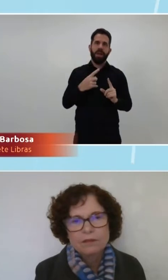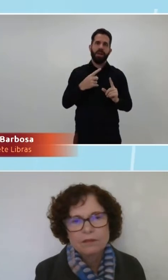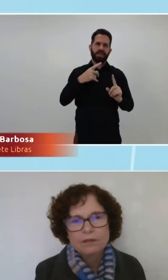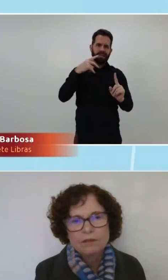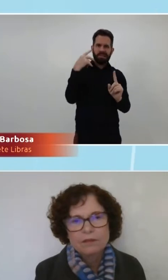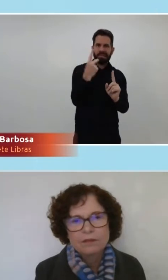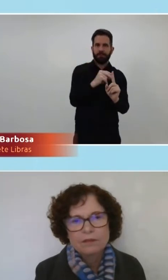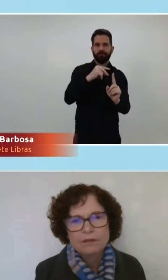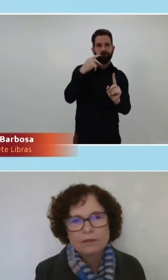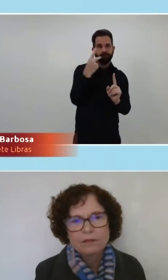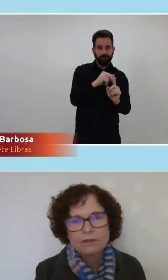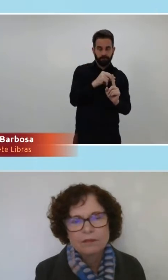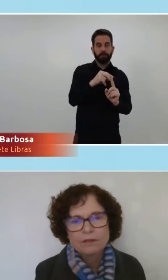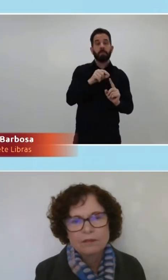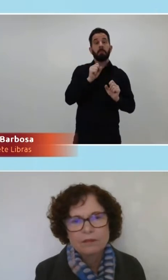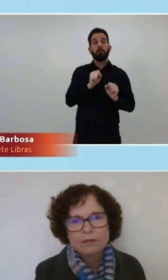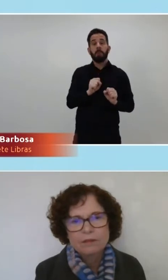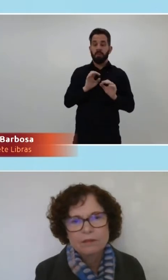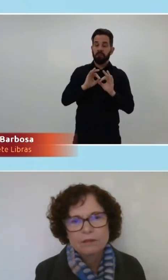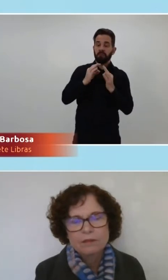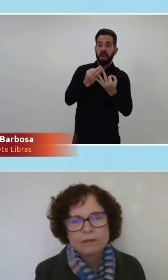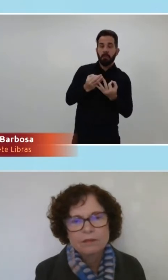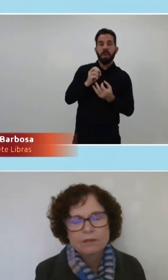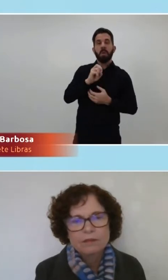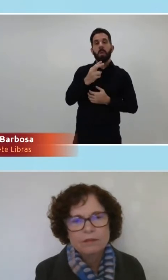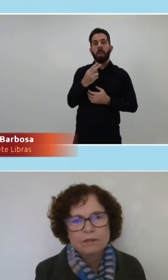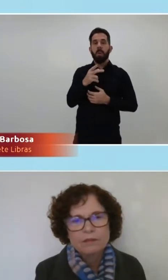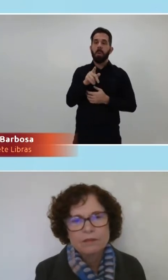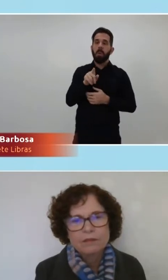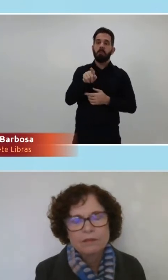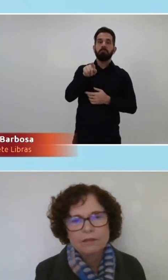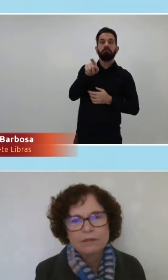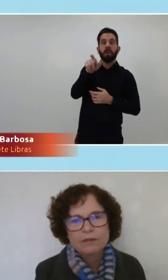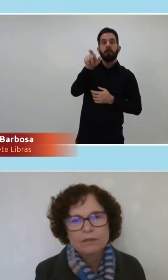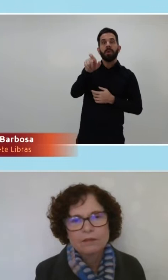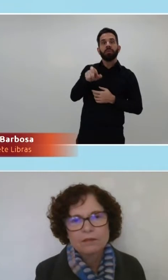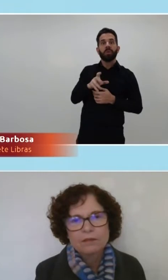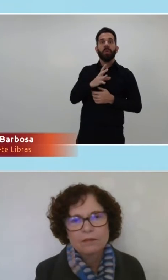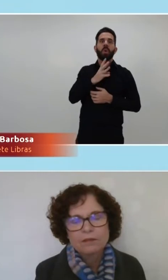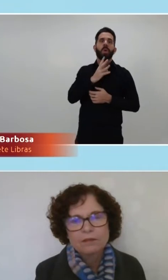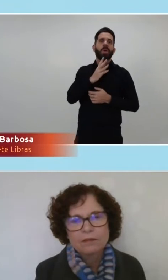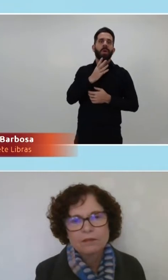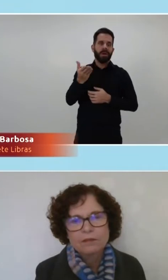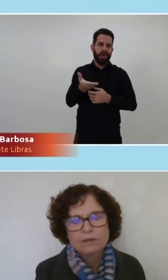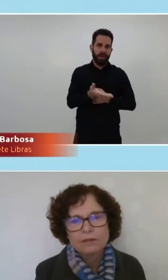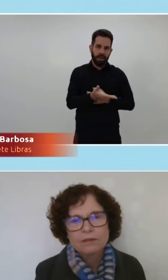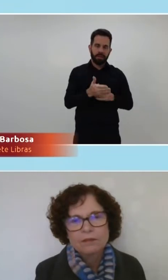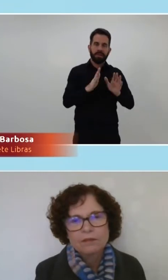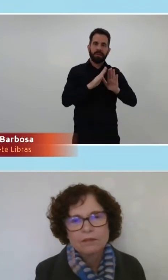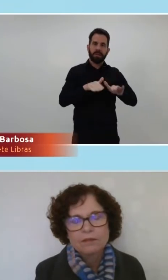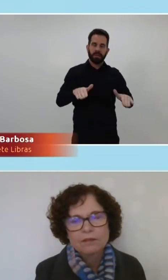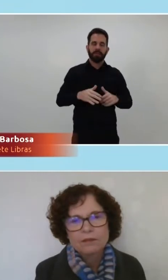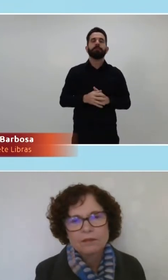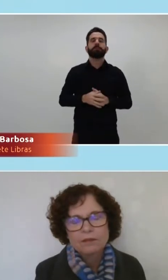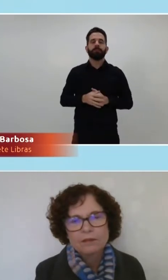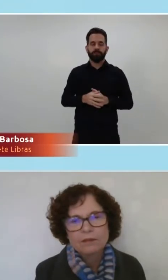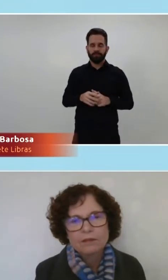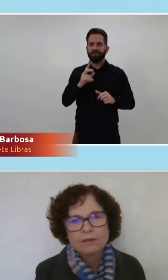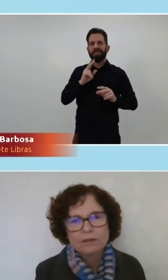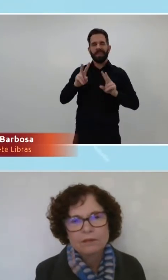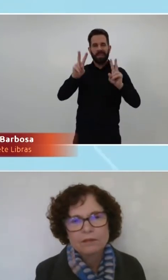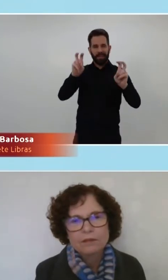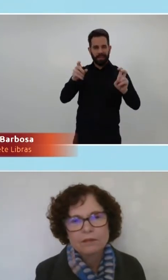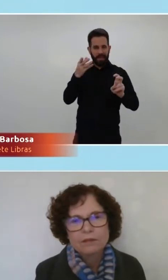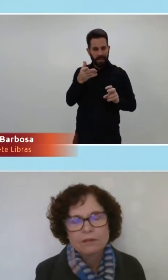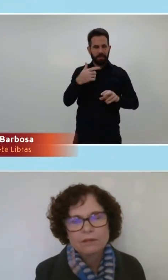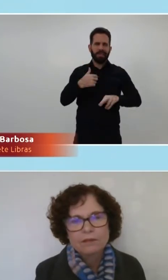um agressor conhecido. Para falar sobre esse assunto e sobre o combate aos diferentes tipos de violência